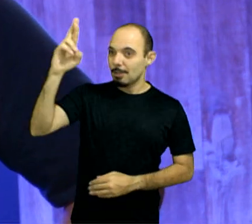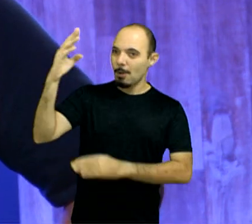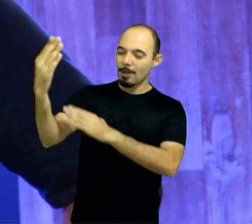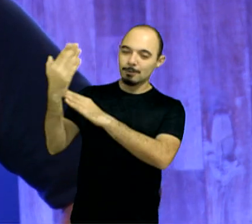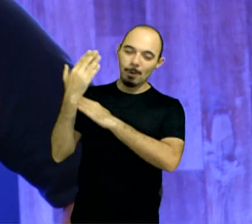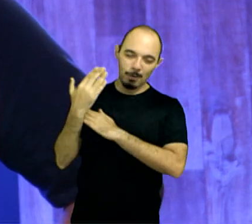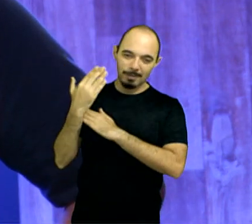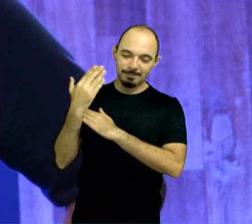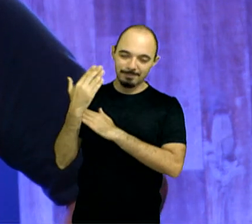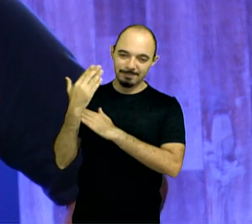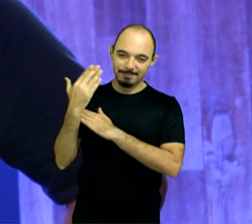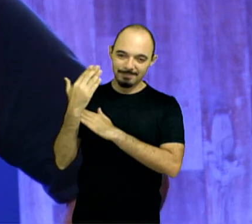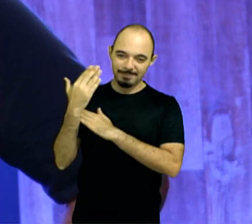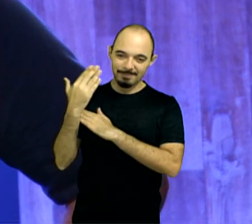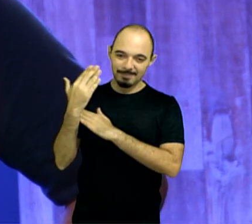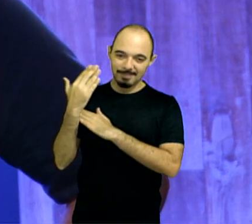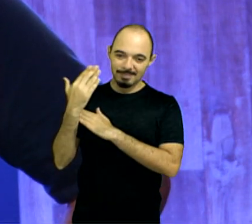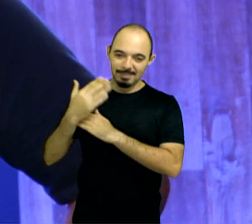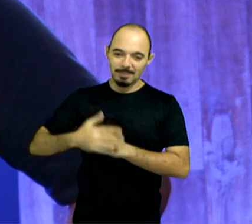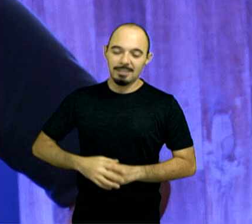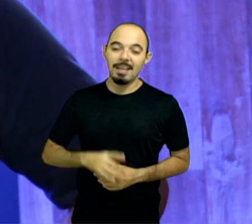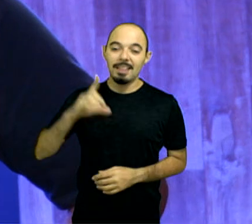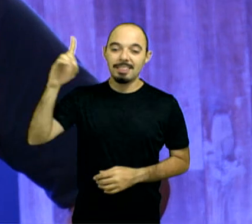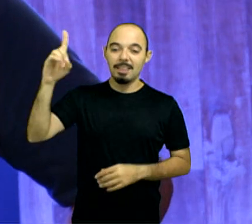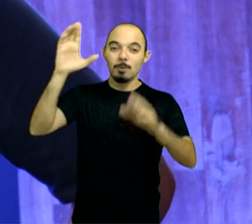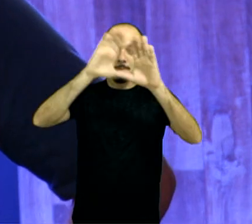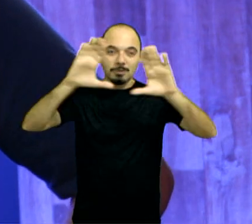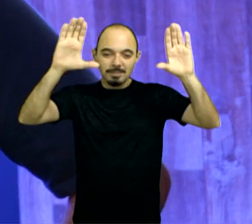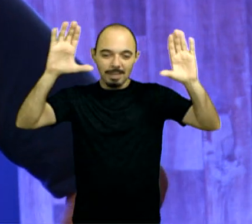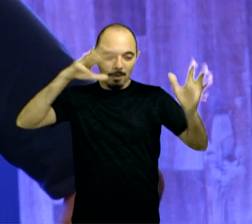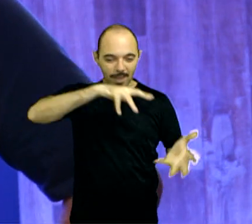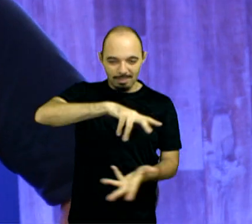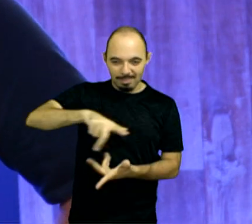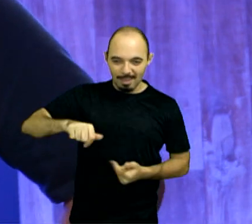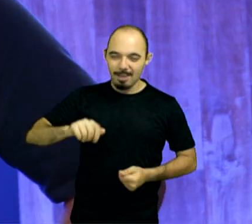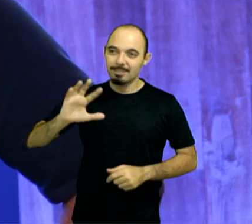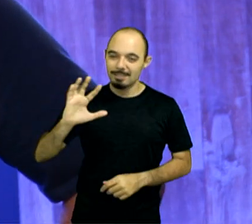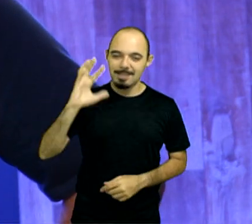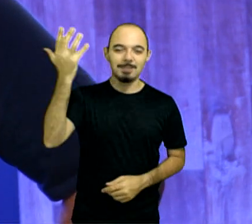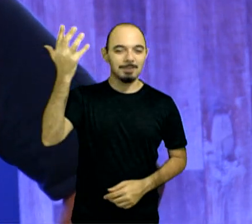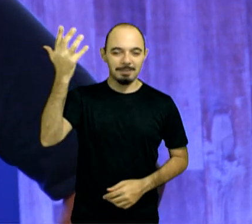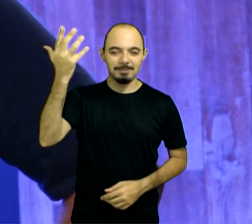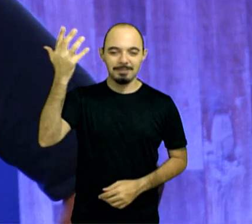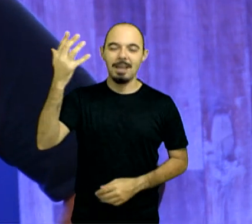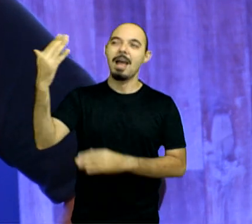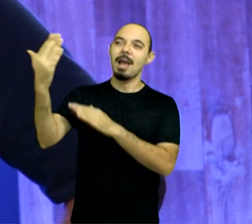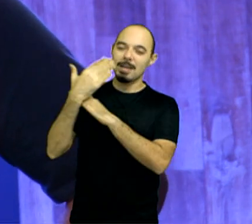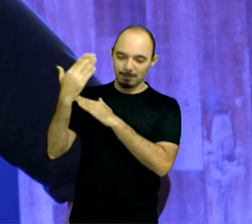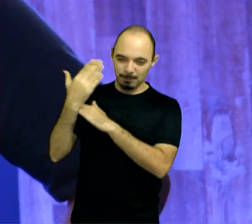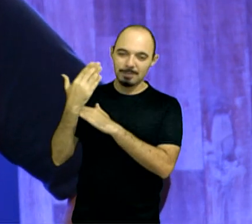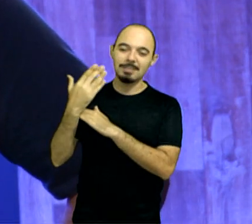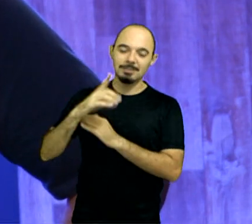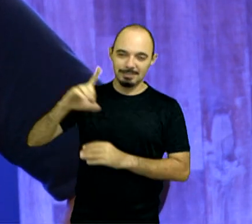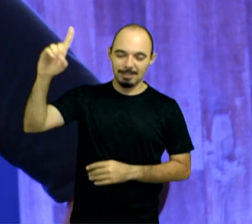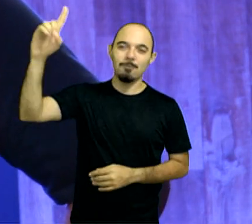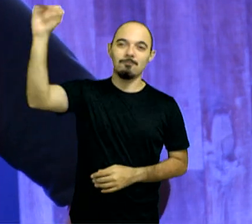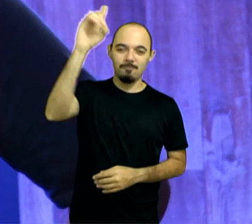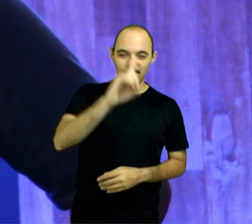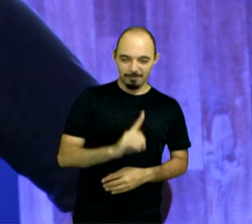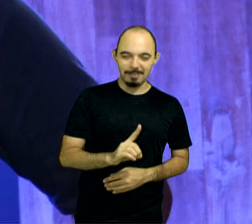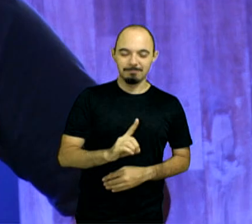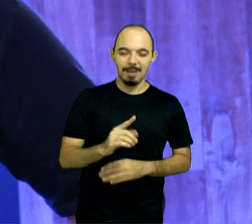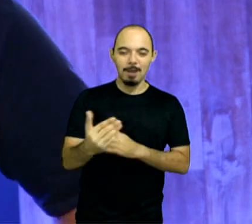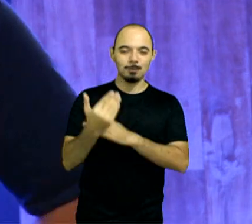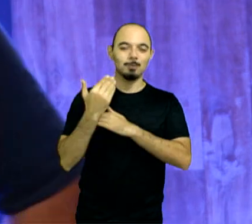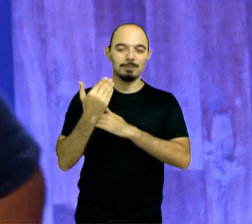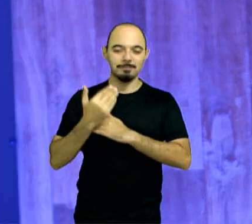Criador dos céus e da terra. Obrigado. Deus abençoe. Sou grato a todos que oraram pela minha vida. Muito